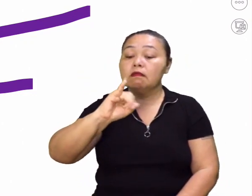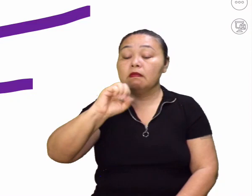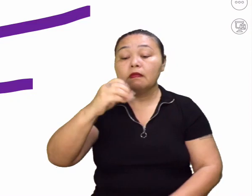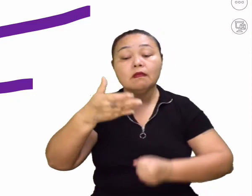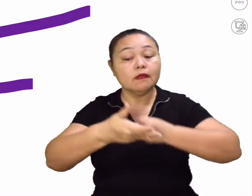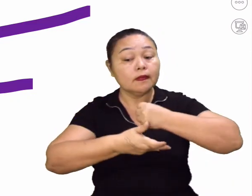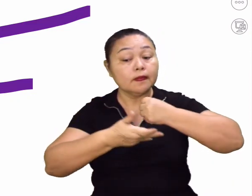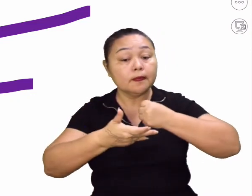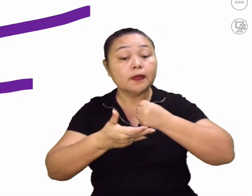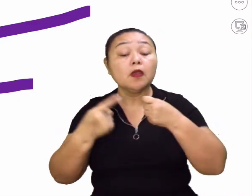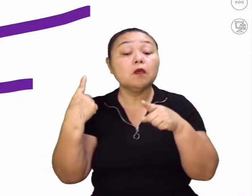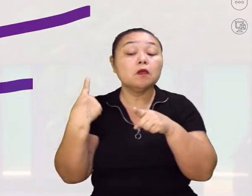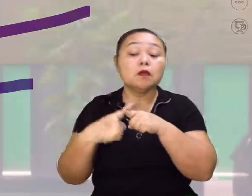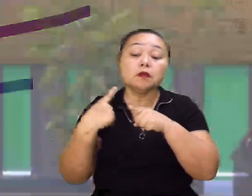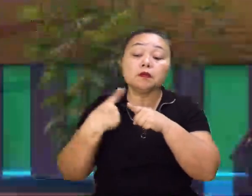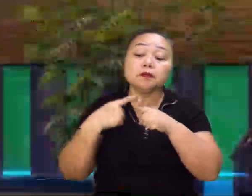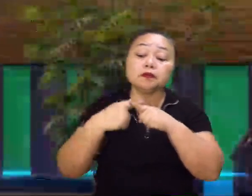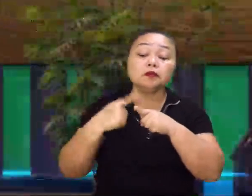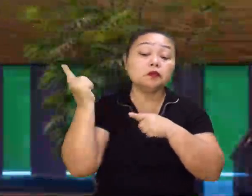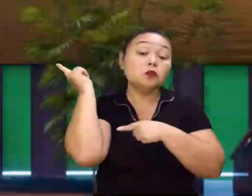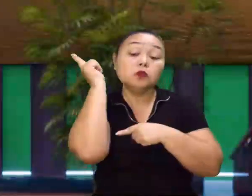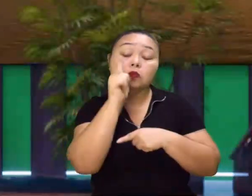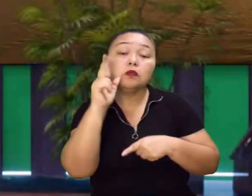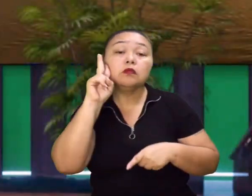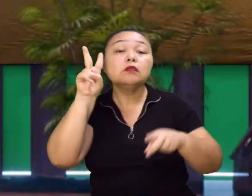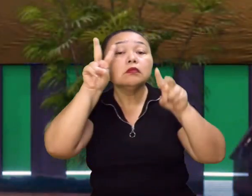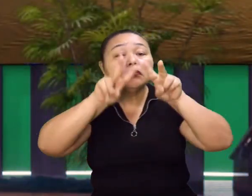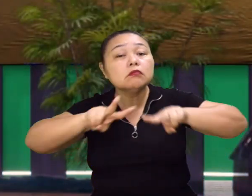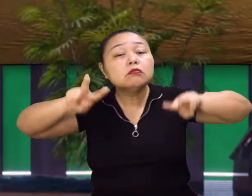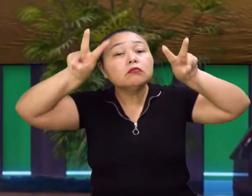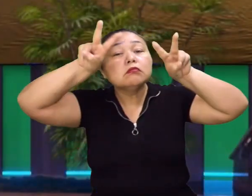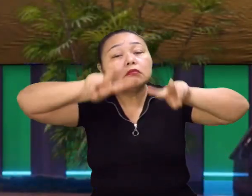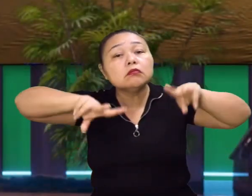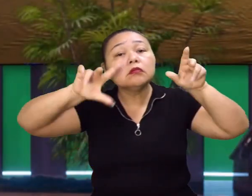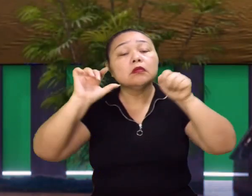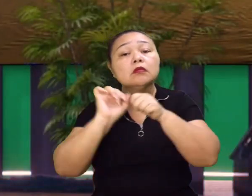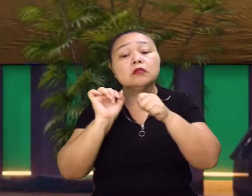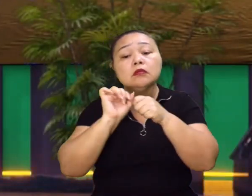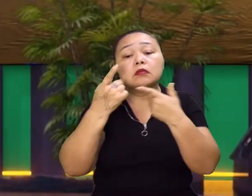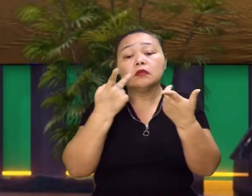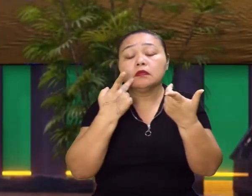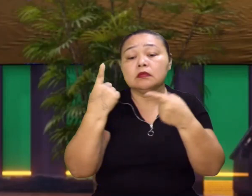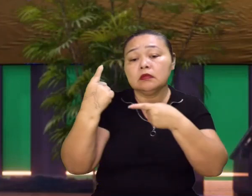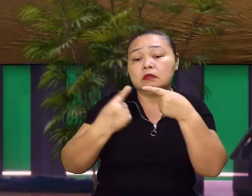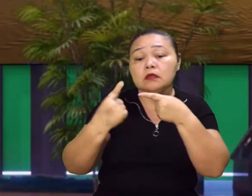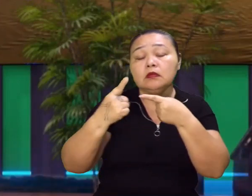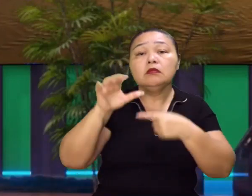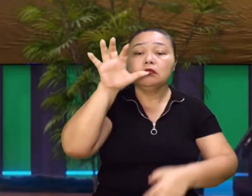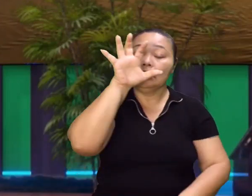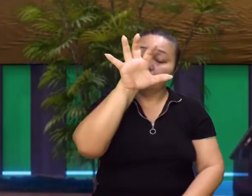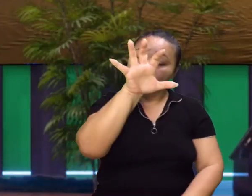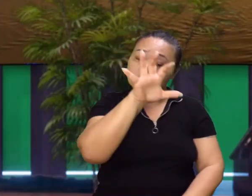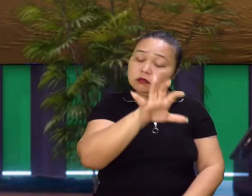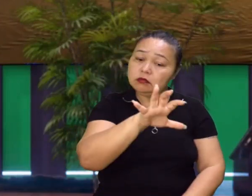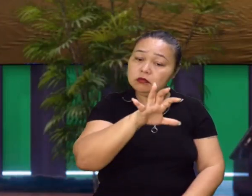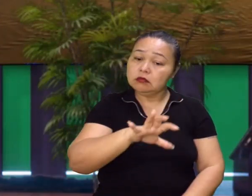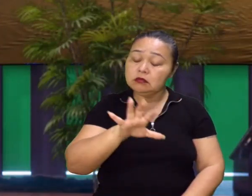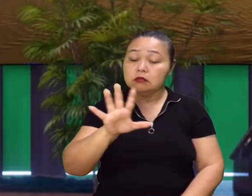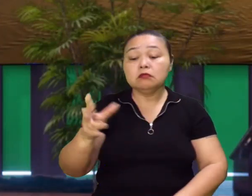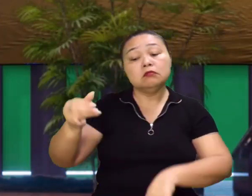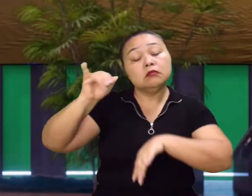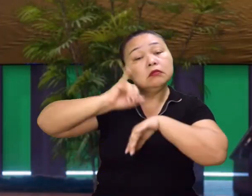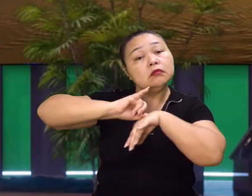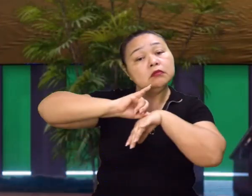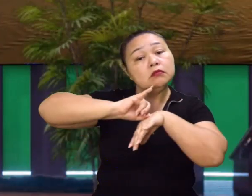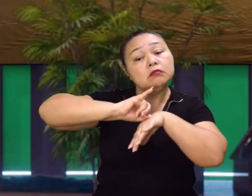não consegue visualizar nesse mapa básico. Esse mapa seria o mapa político que a gente está vendo o quê? Só a capital,